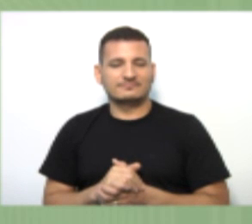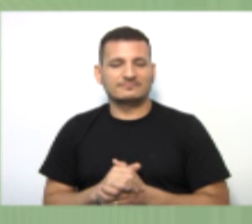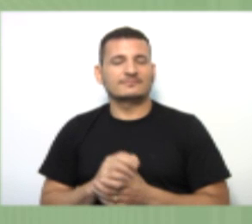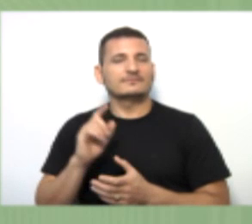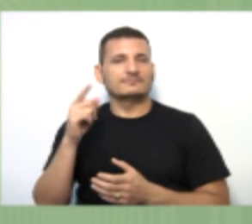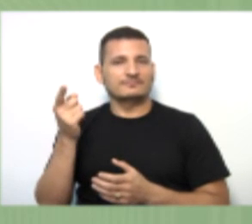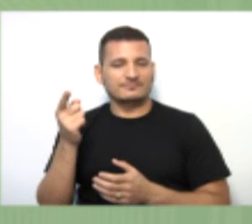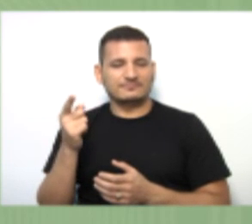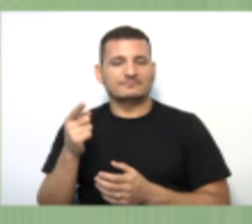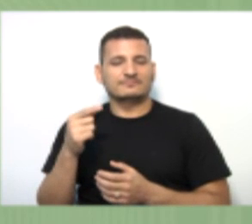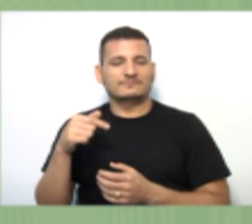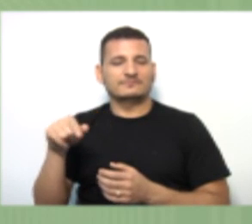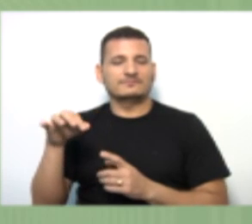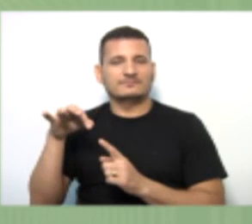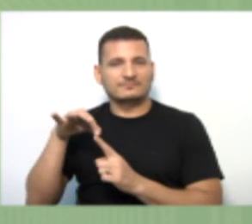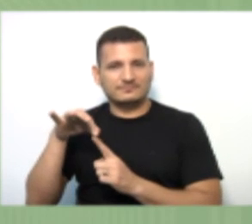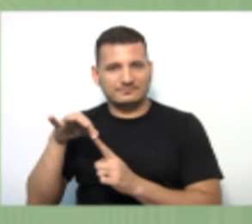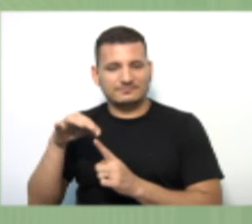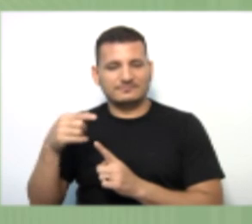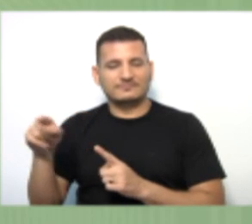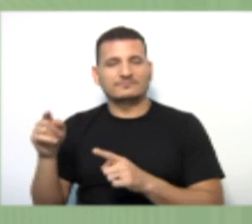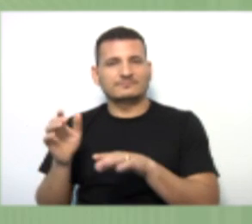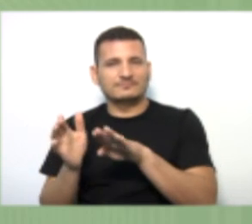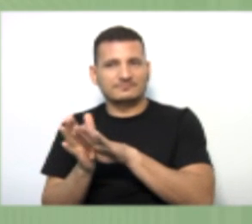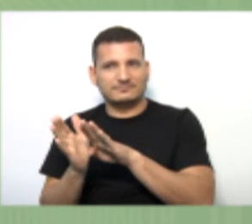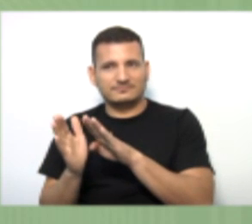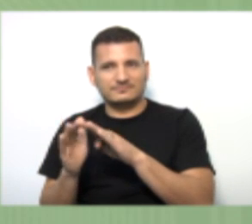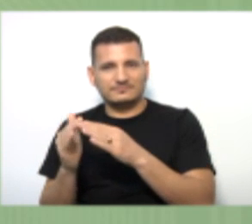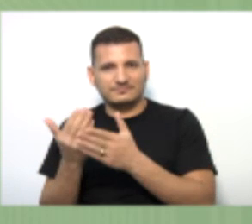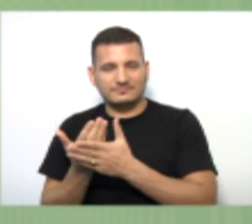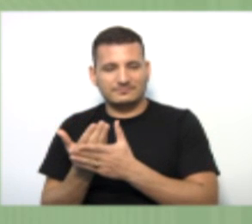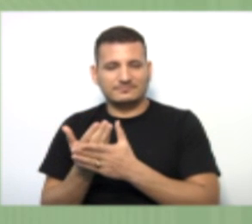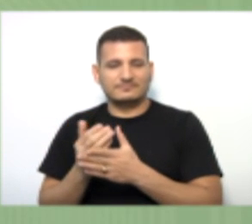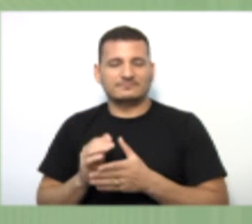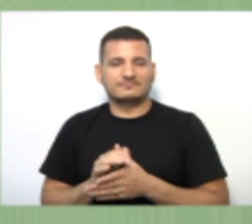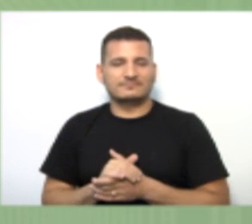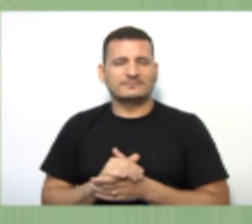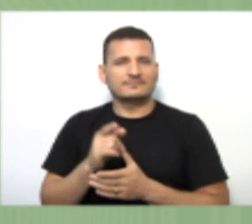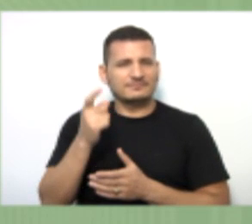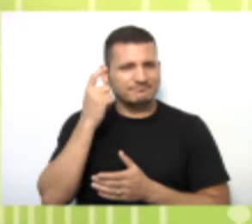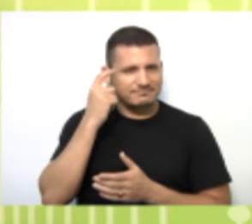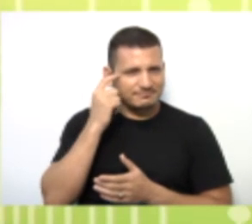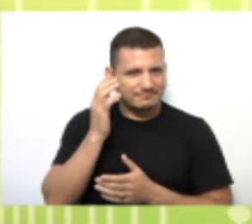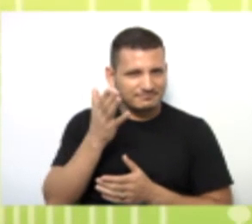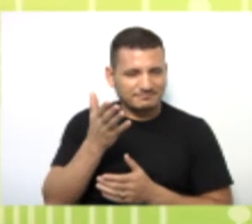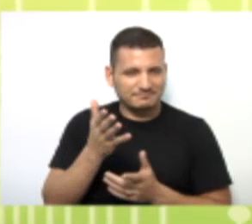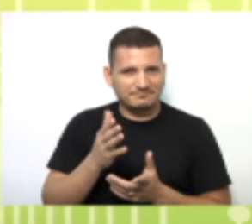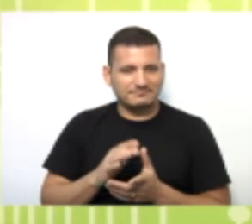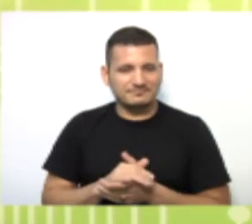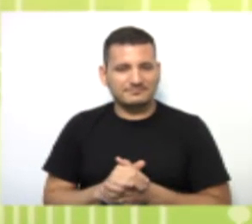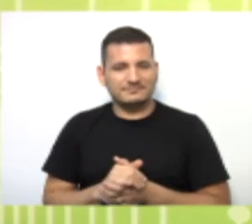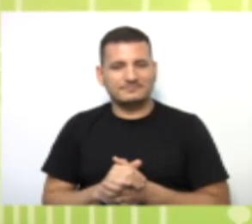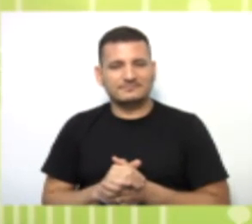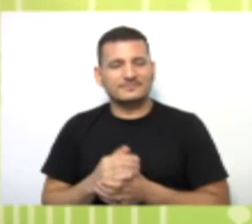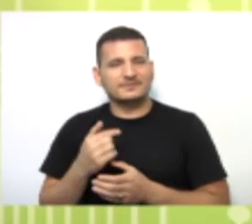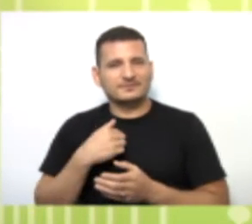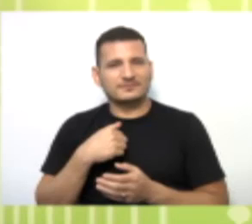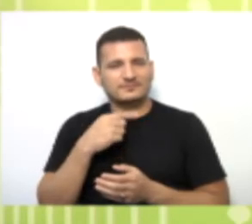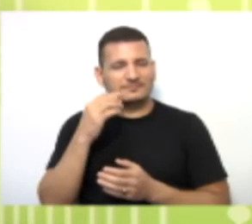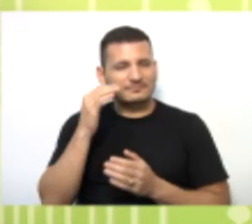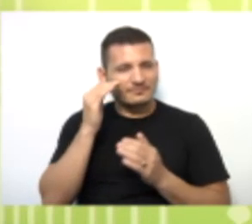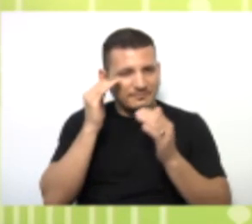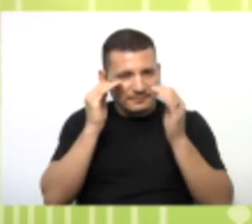para a escola. E depois eu chego na escola. Aí volta para mim aqui agora, já pensou nessa situação. Eu segui todos esses